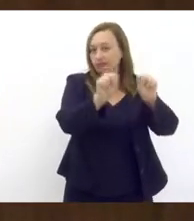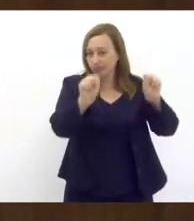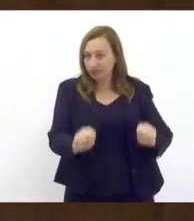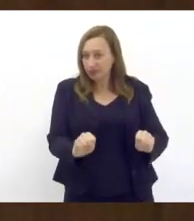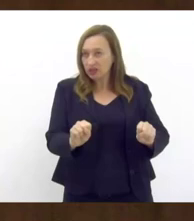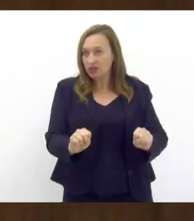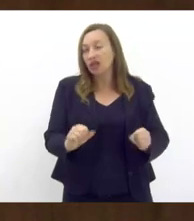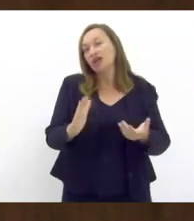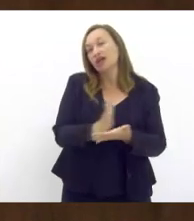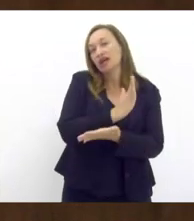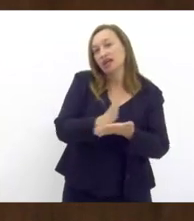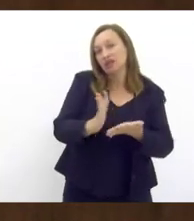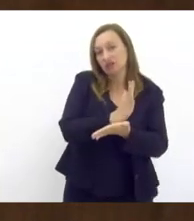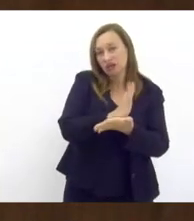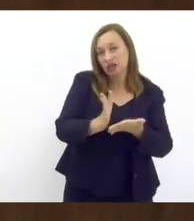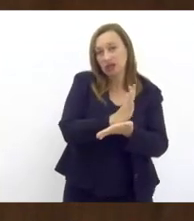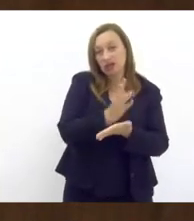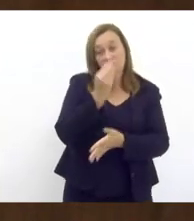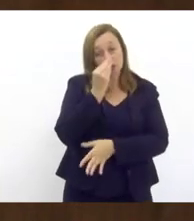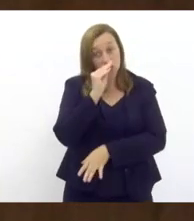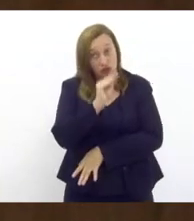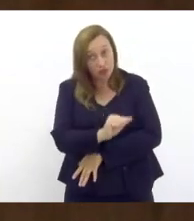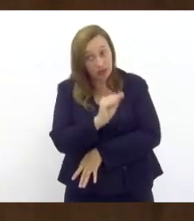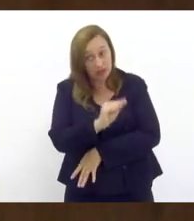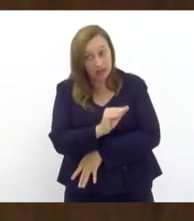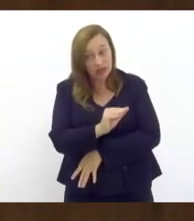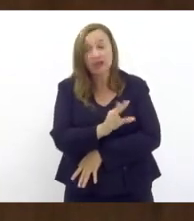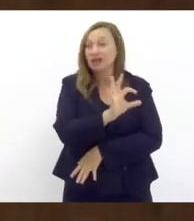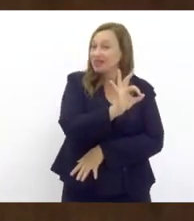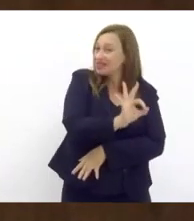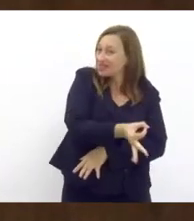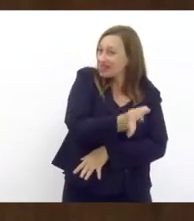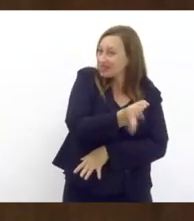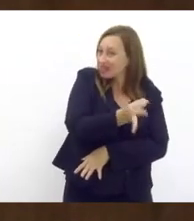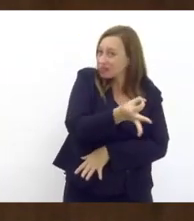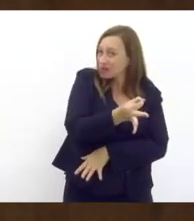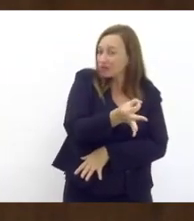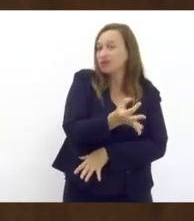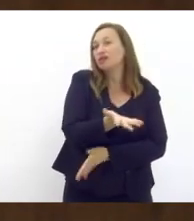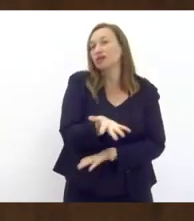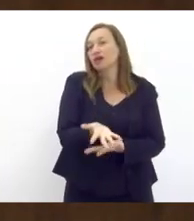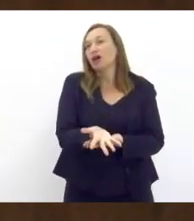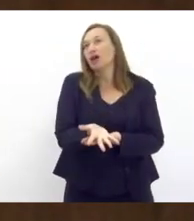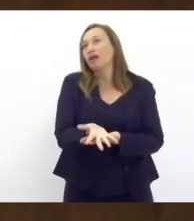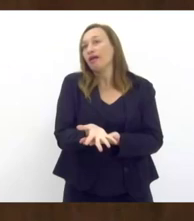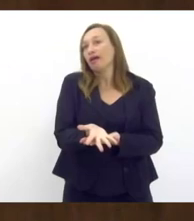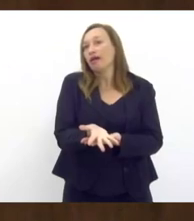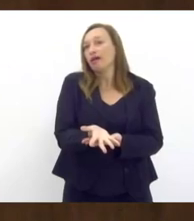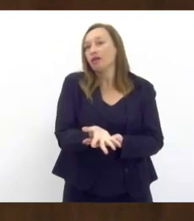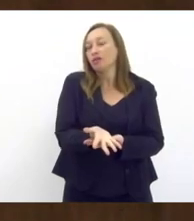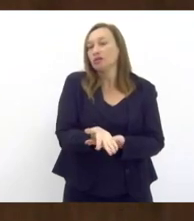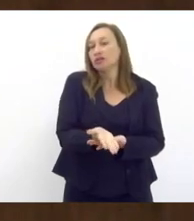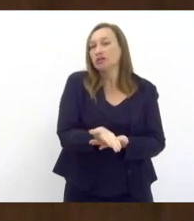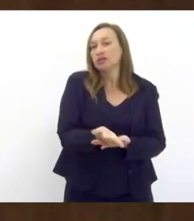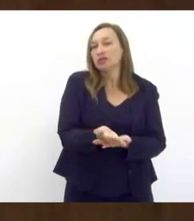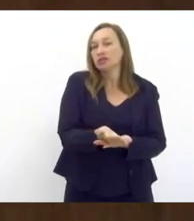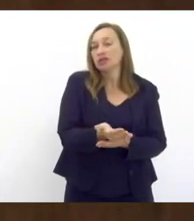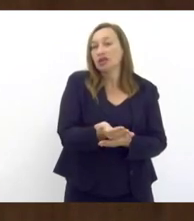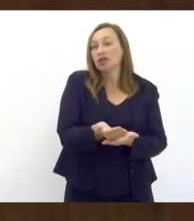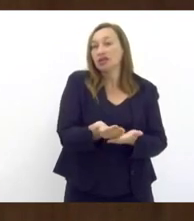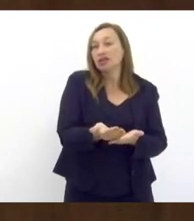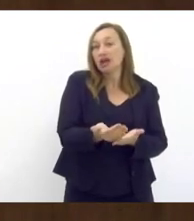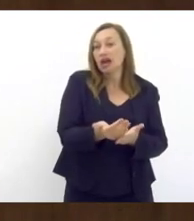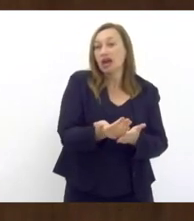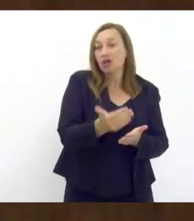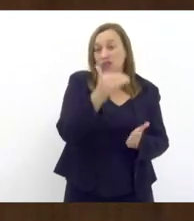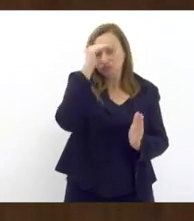vezes, são estigmatizadas justamente por estarem, não é, em cumprimento de uma pena,